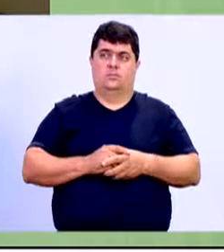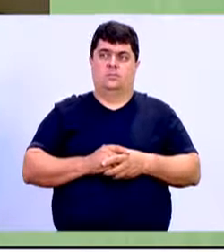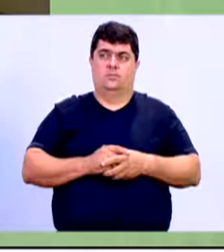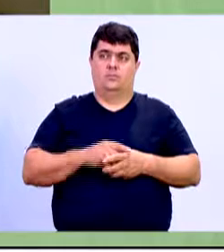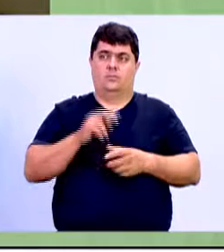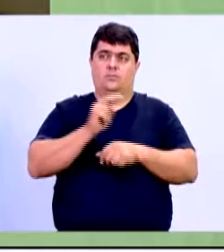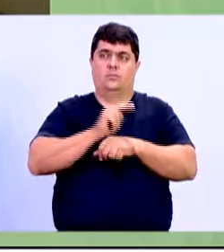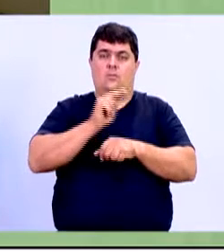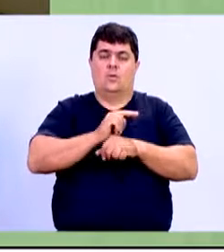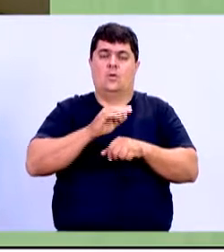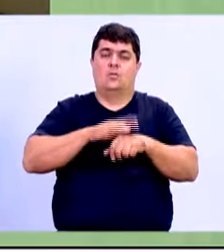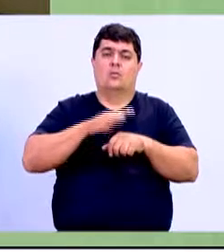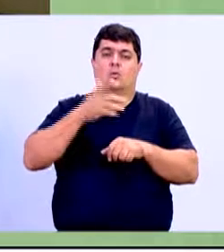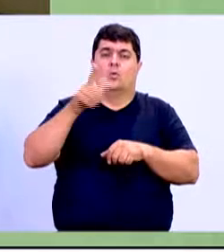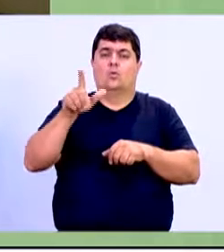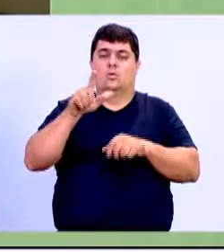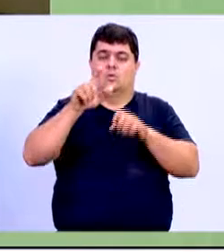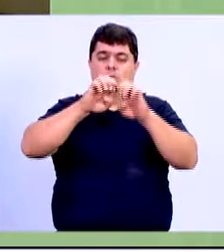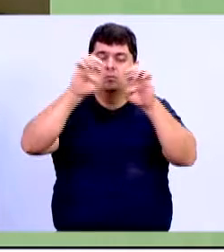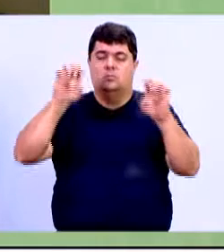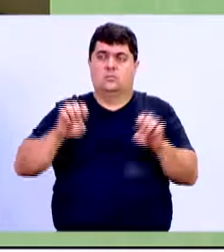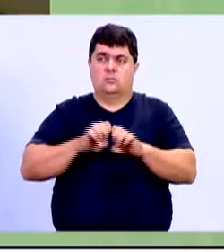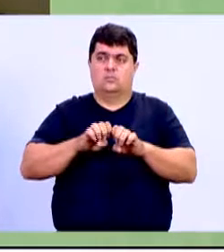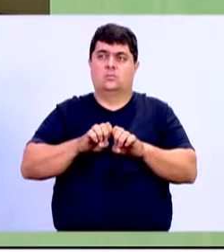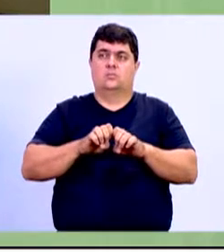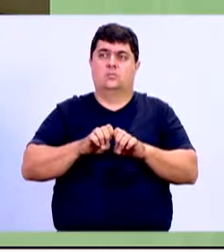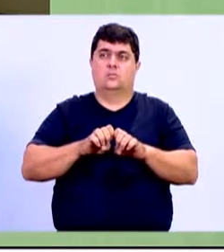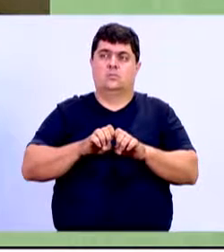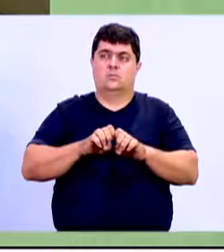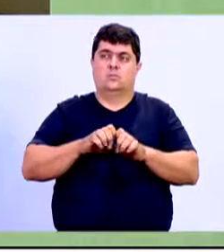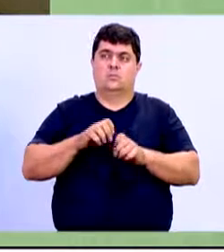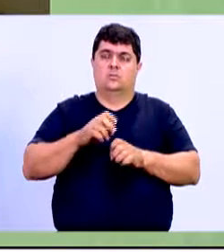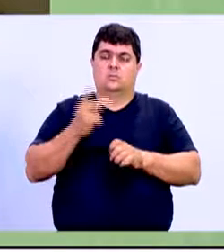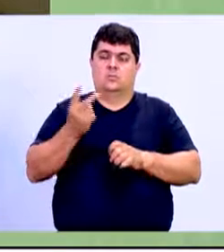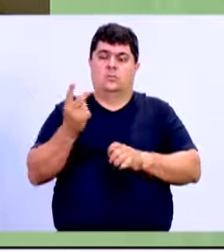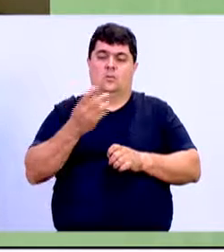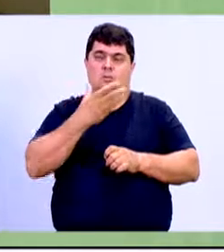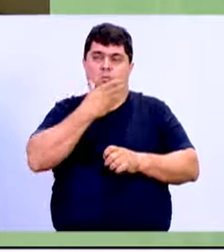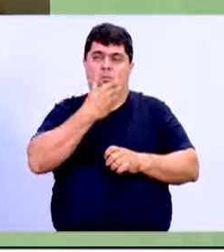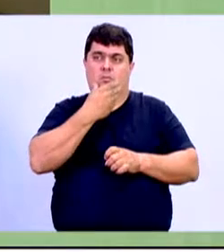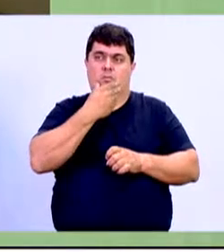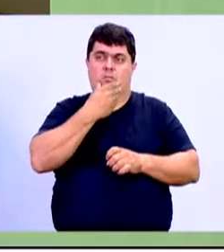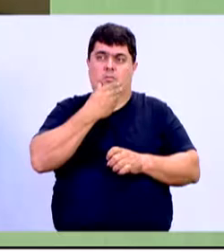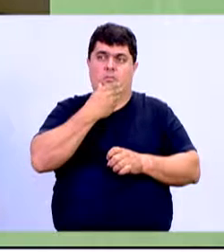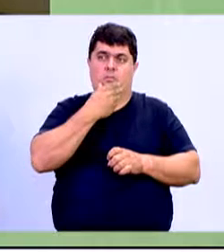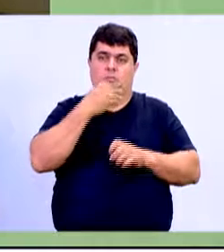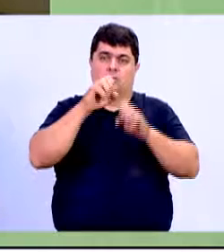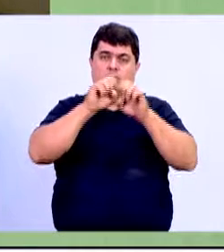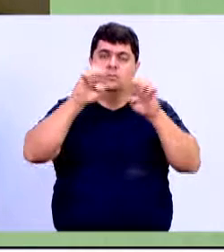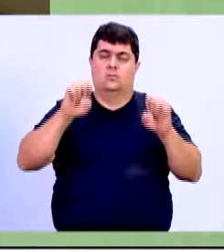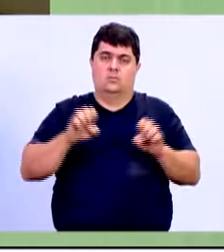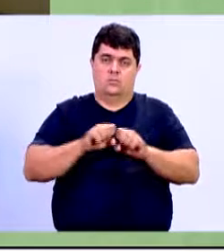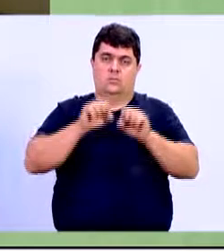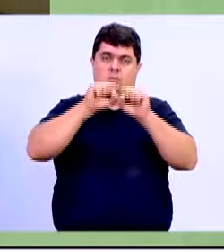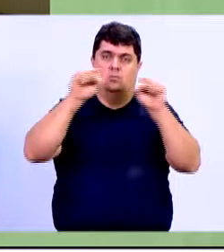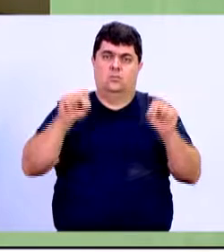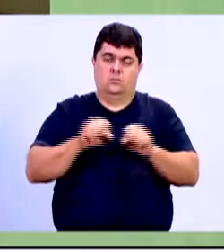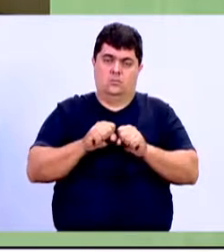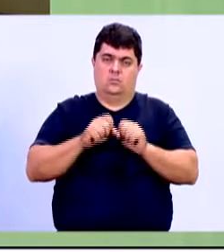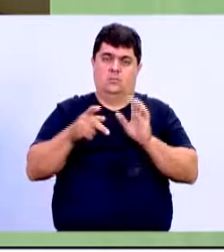cuidam mais da parte de infraestrutura, né, dos sistemas básicos. Esses dois aqui já cuidam da parte do nosso sistema administrativo.